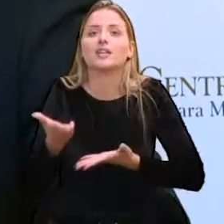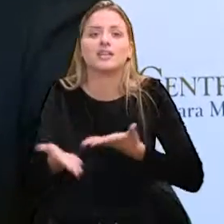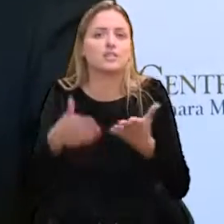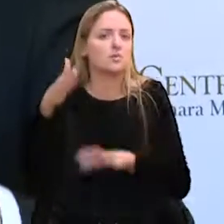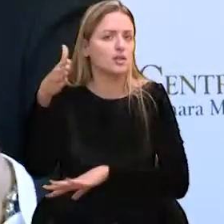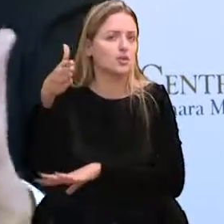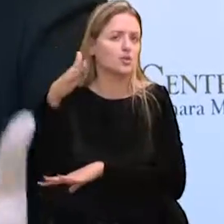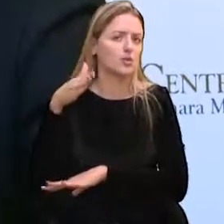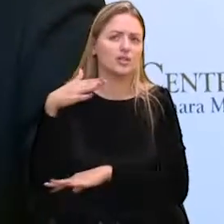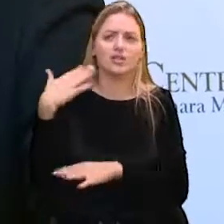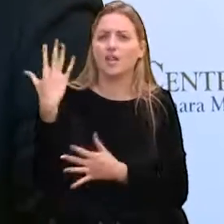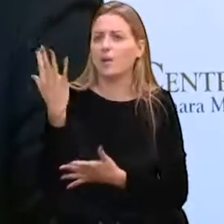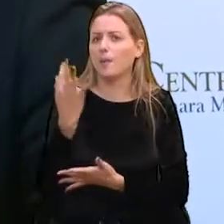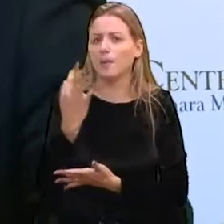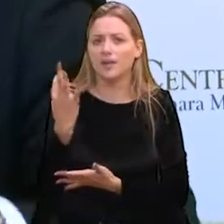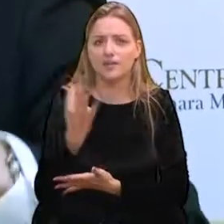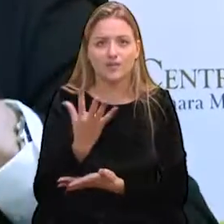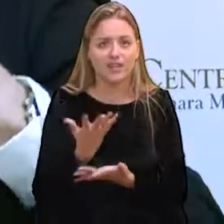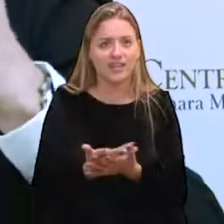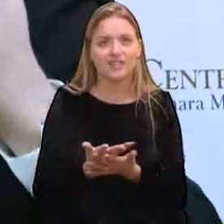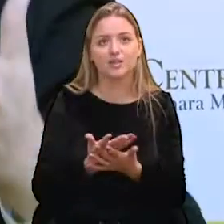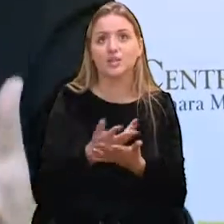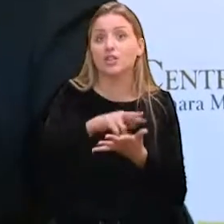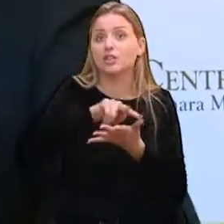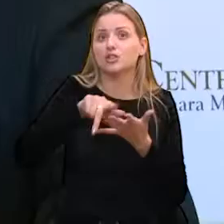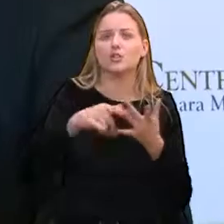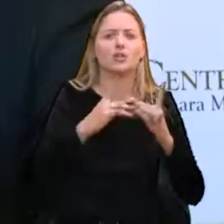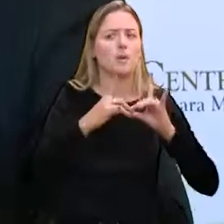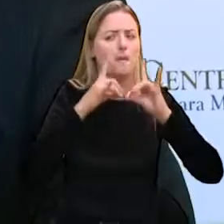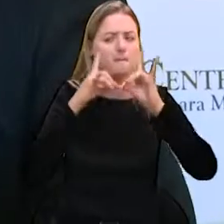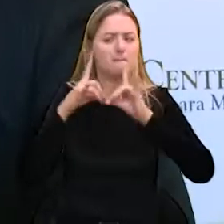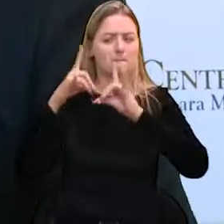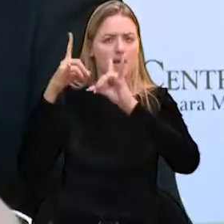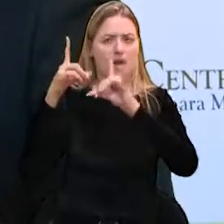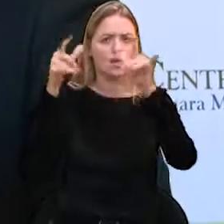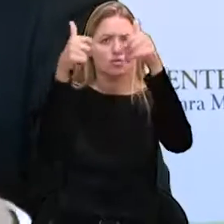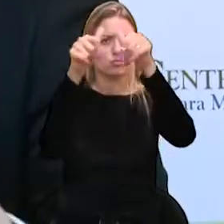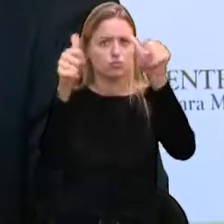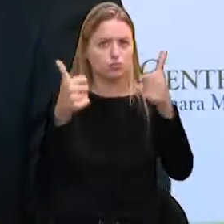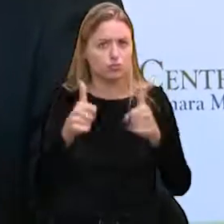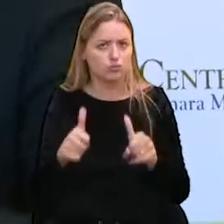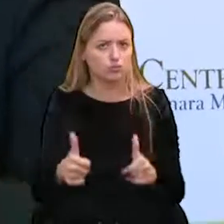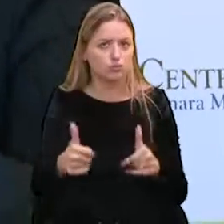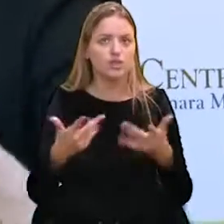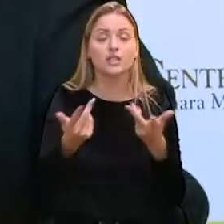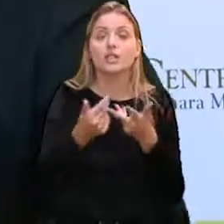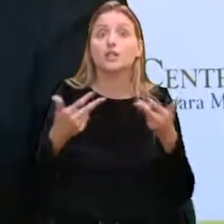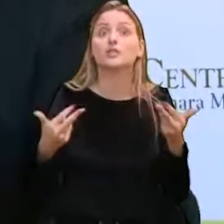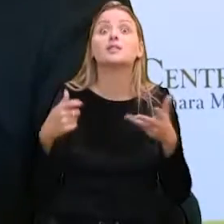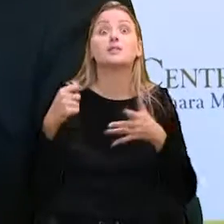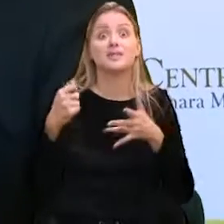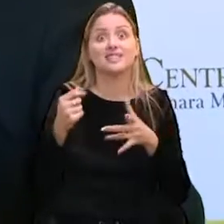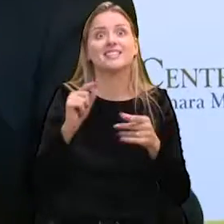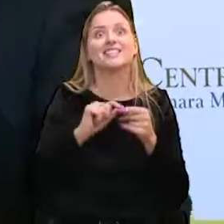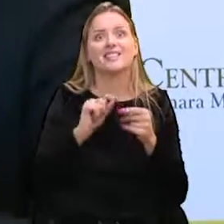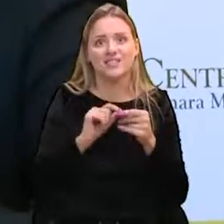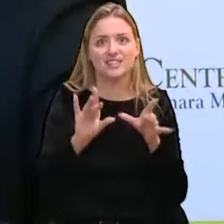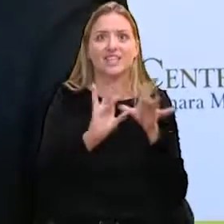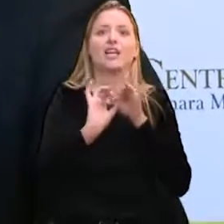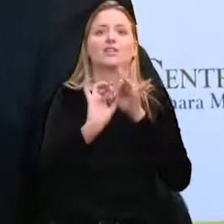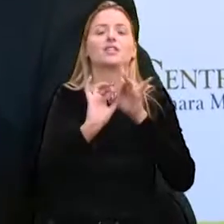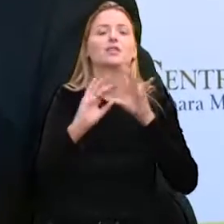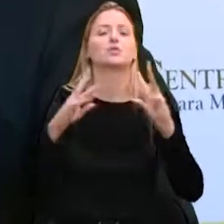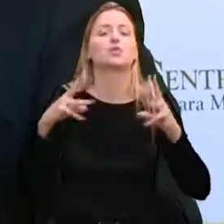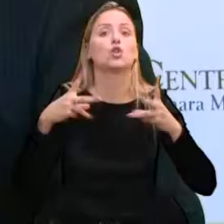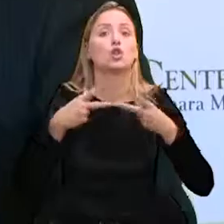hoteleiro também que é maravilhoso, uma série de edificações e monumentos que nós precisamos justamente trabalhar em rede,